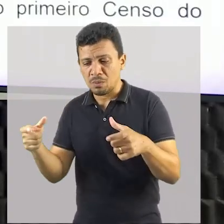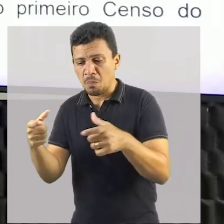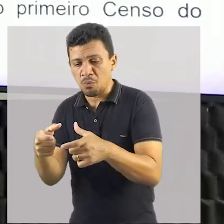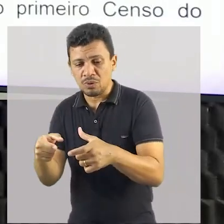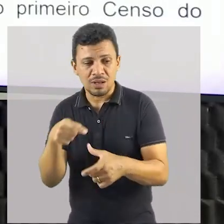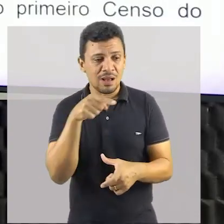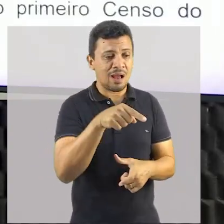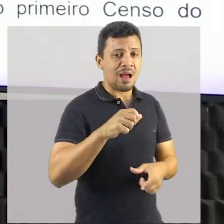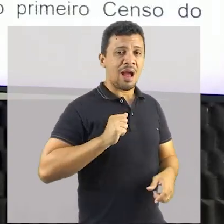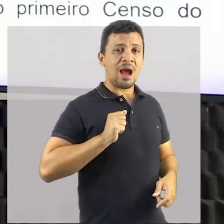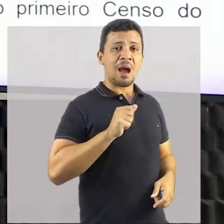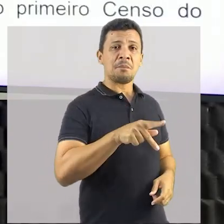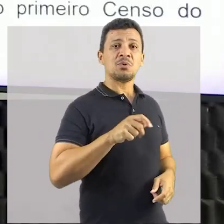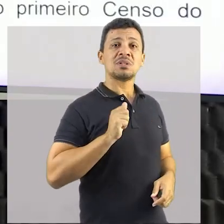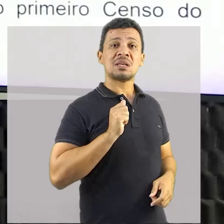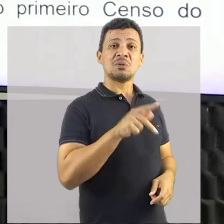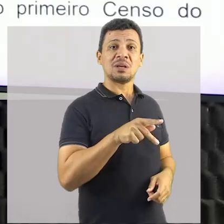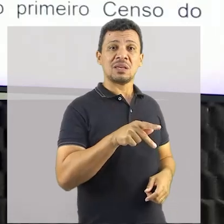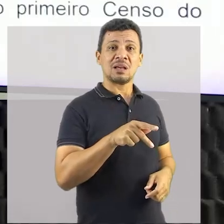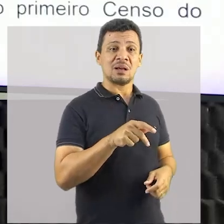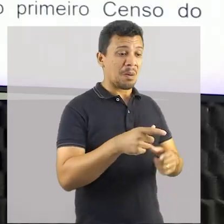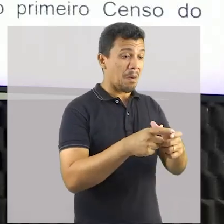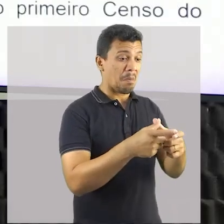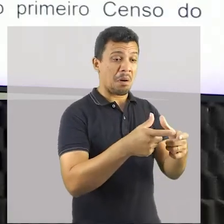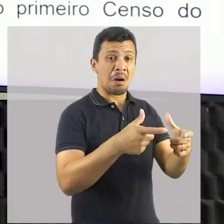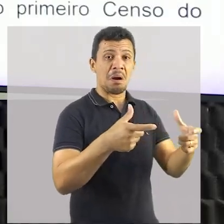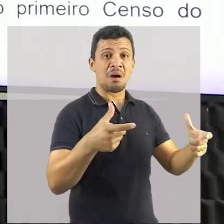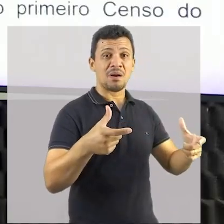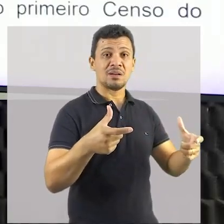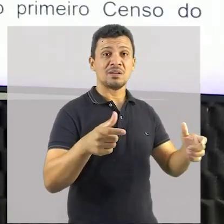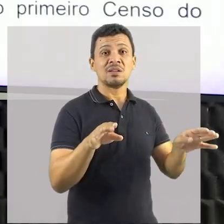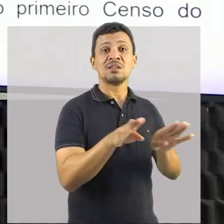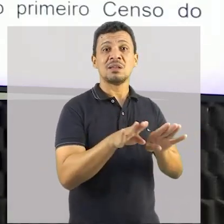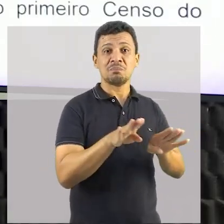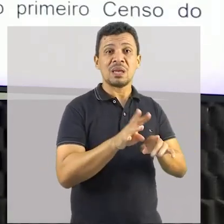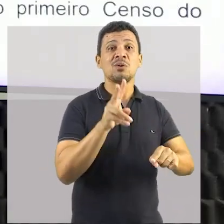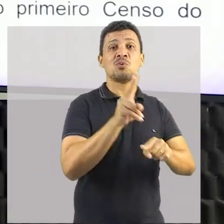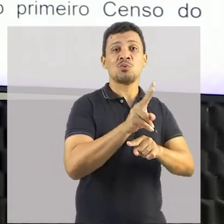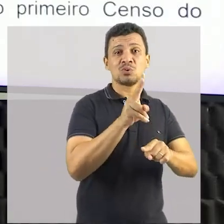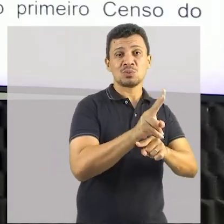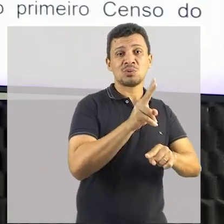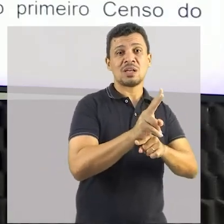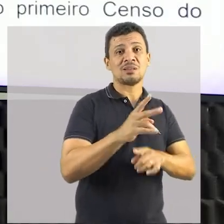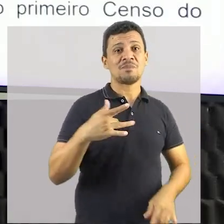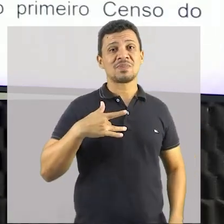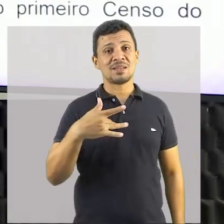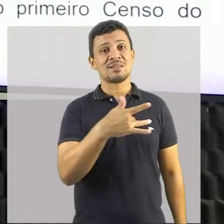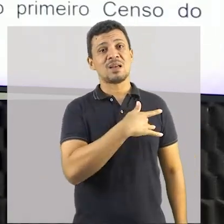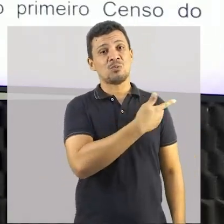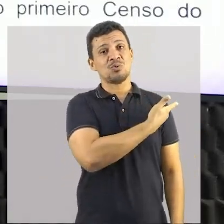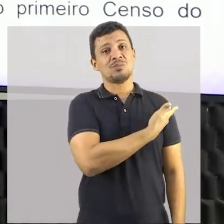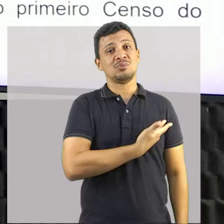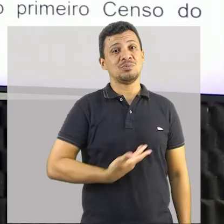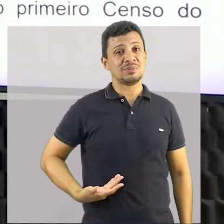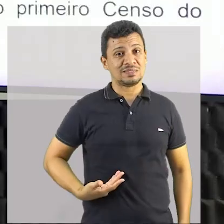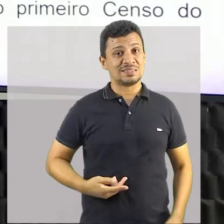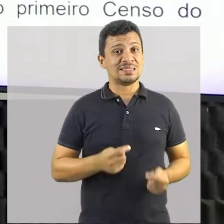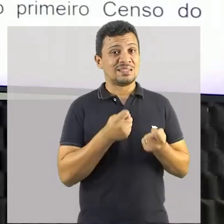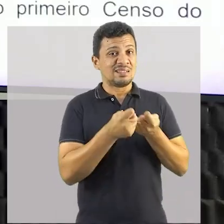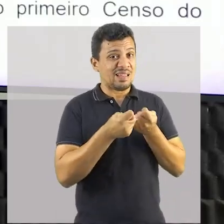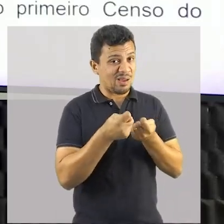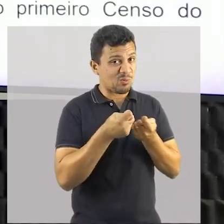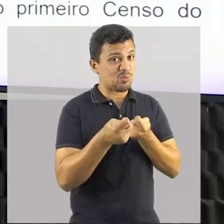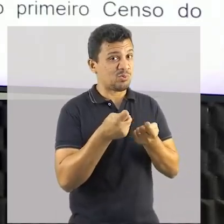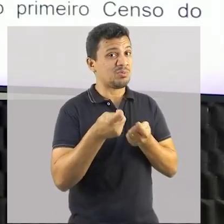pessoas recebendo aposentadoria, recebendo os cuidados da saúde pública. Então isso vai causar uma pressão econômica